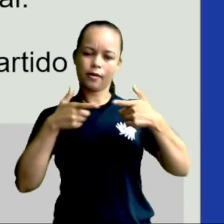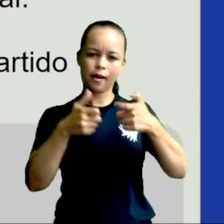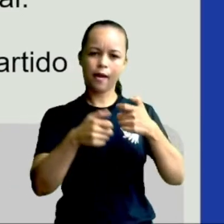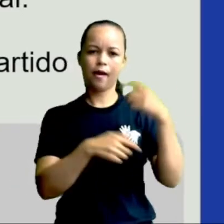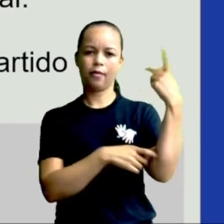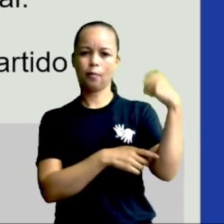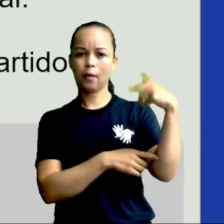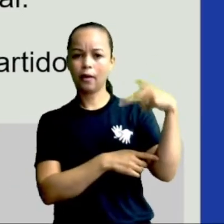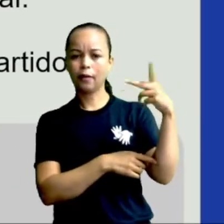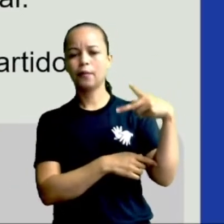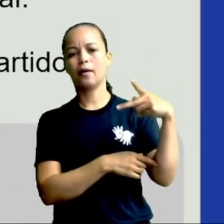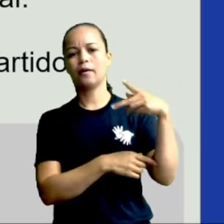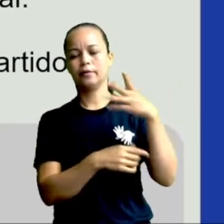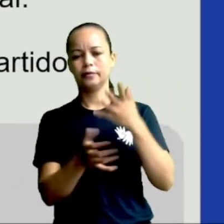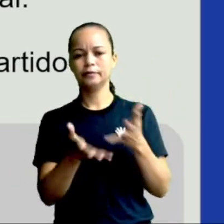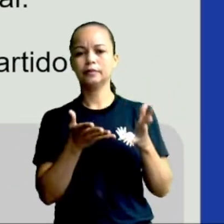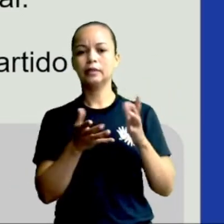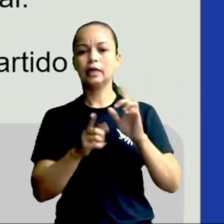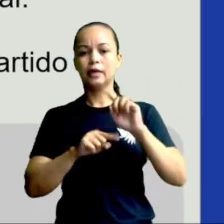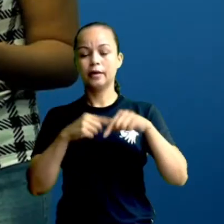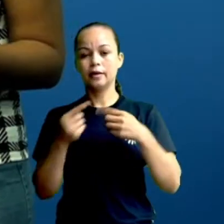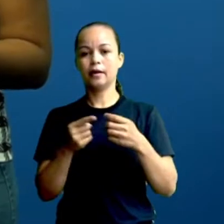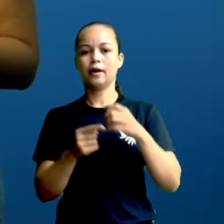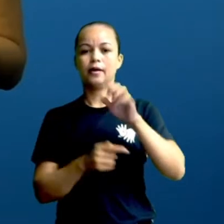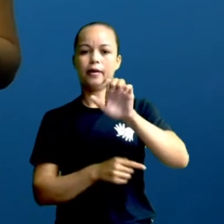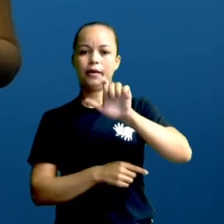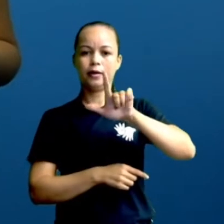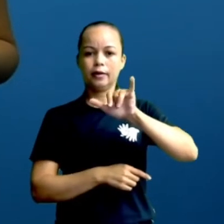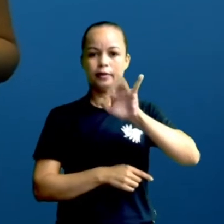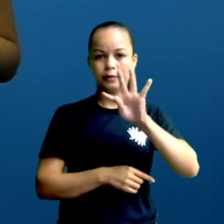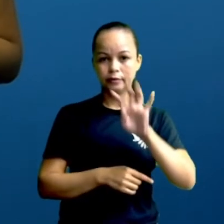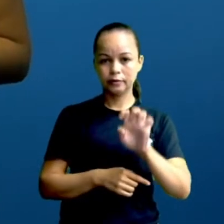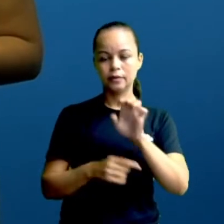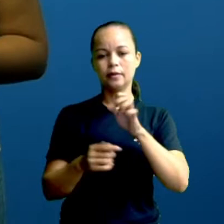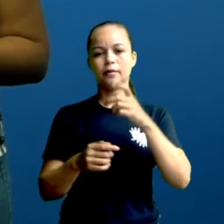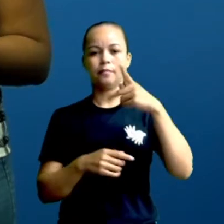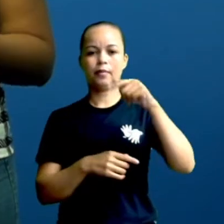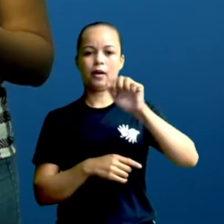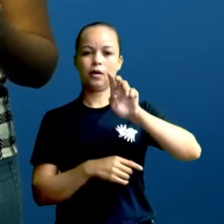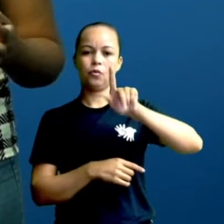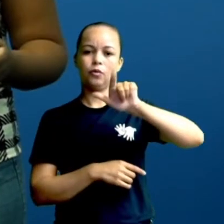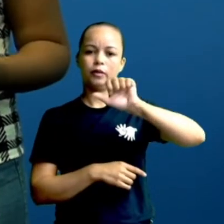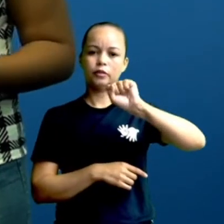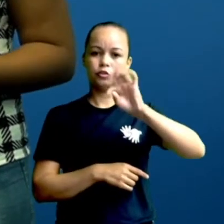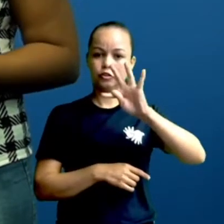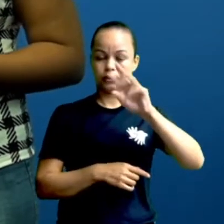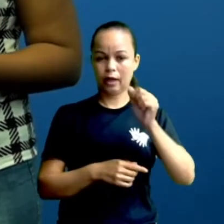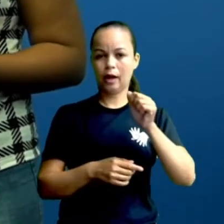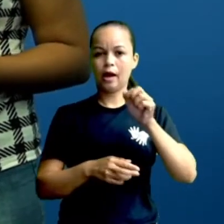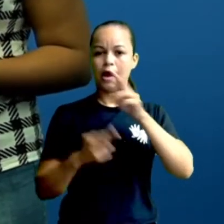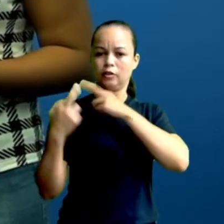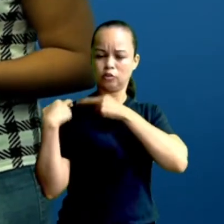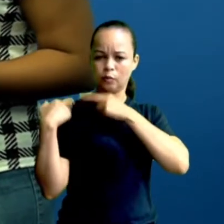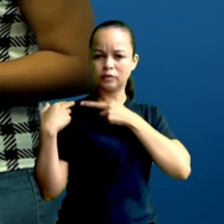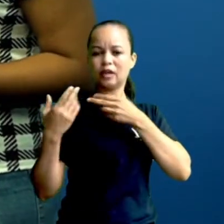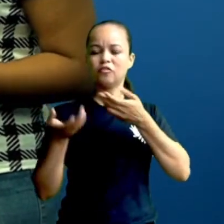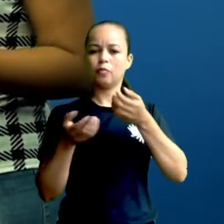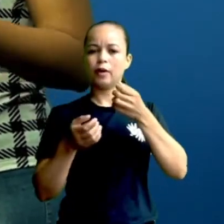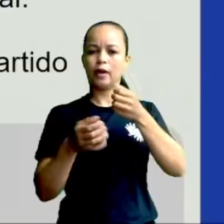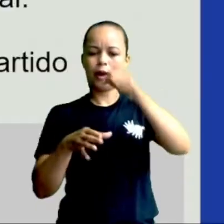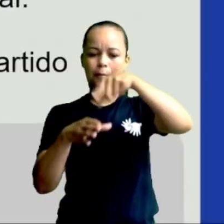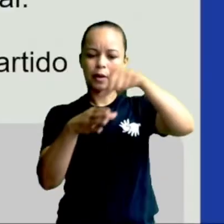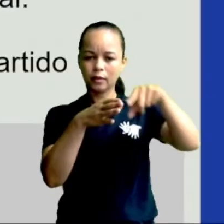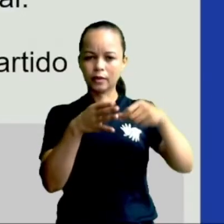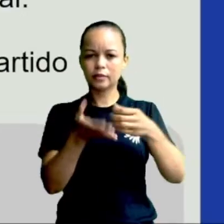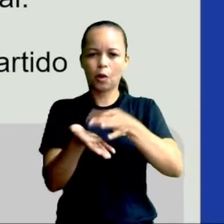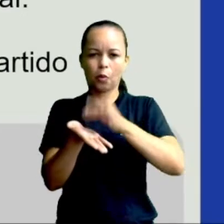e a elite paulista, né, responsável aí pela cafeicultura, né, a plantação de café,